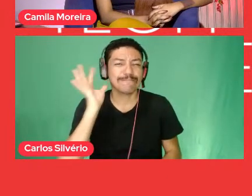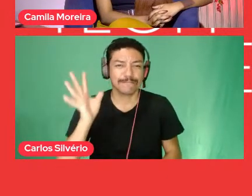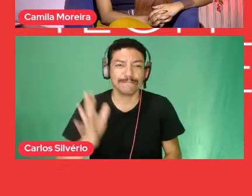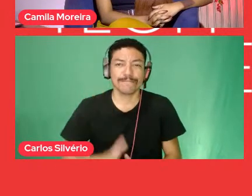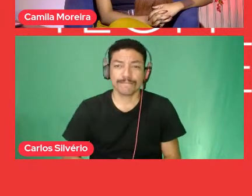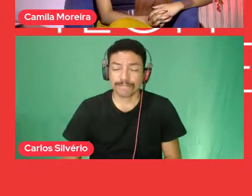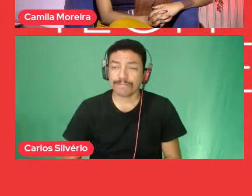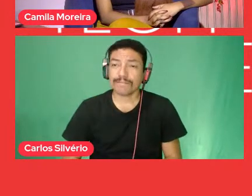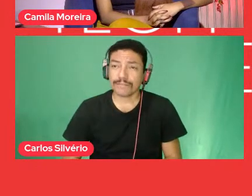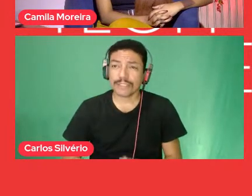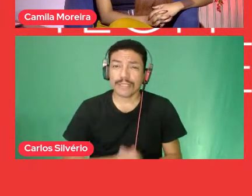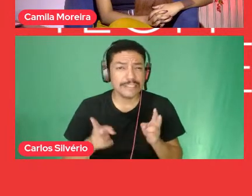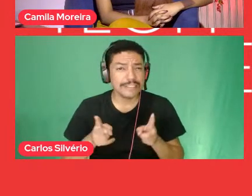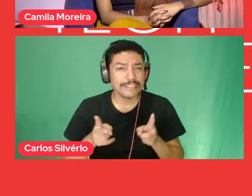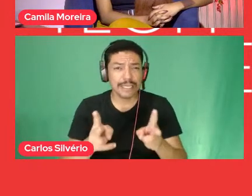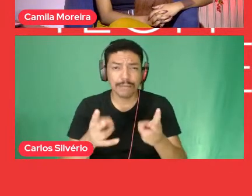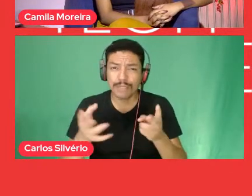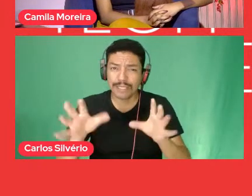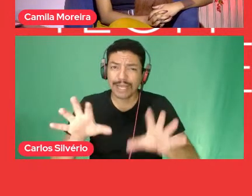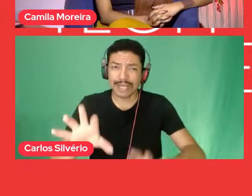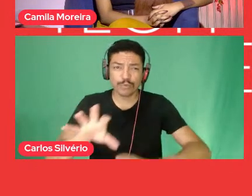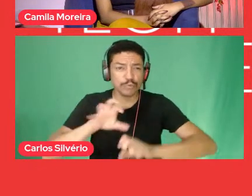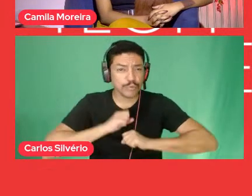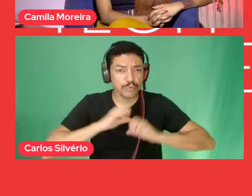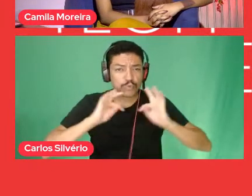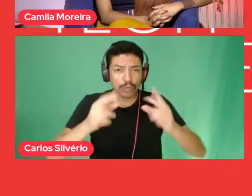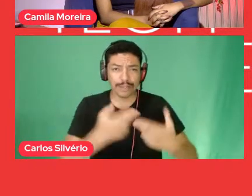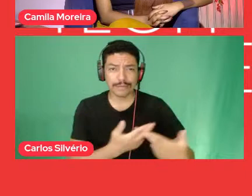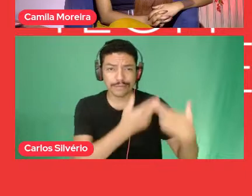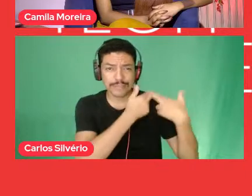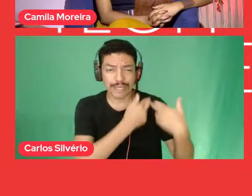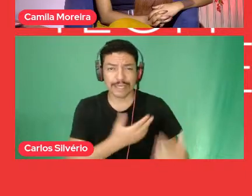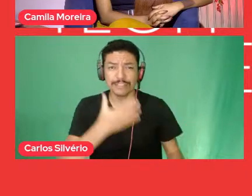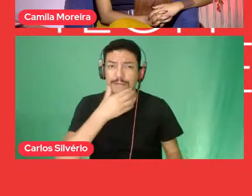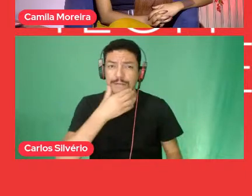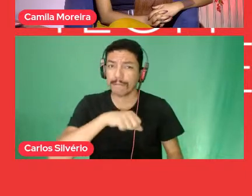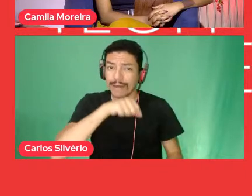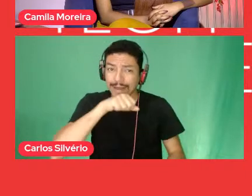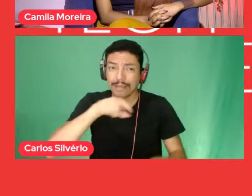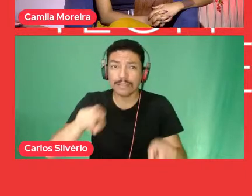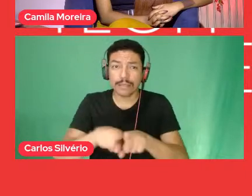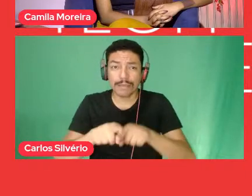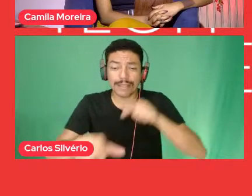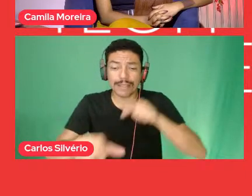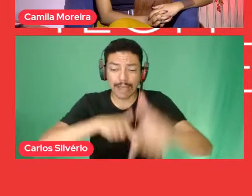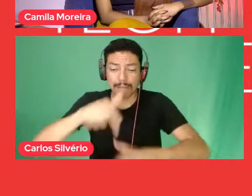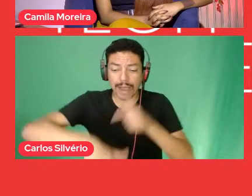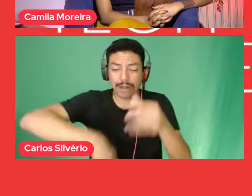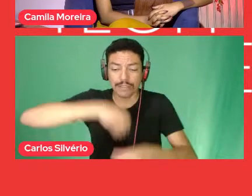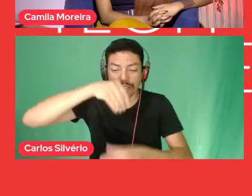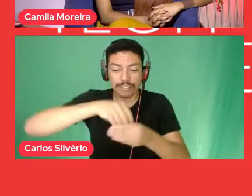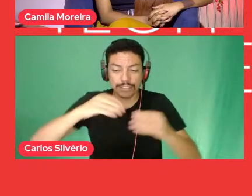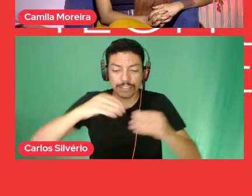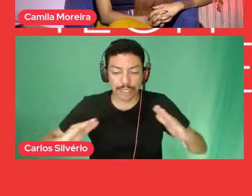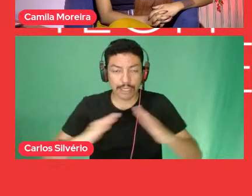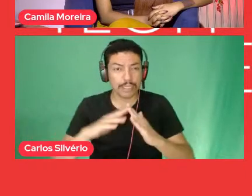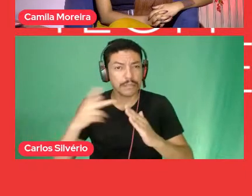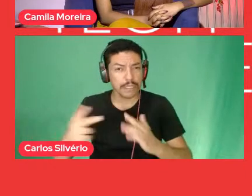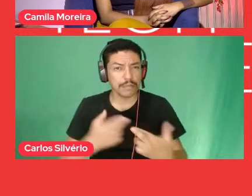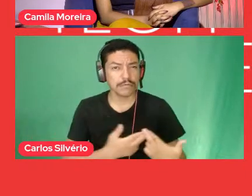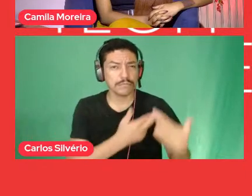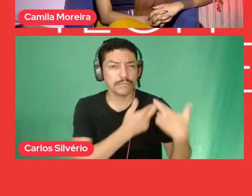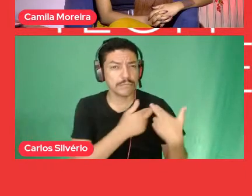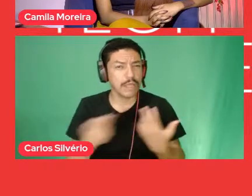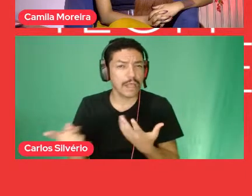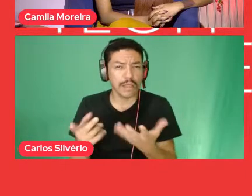todo momento ele assumiu todas as responsabilidades de pai e dentro de casa, né? As responsabilidades que eram dele. Então, como a Sil